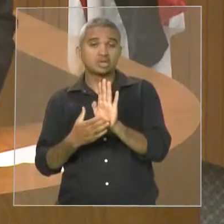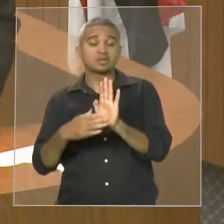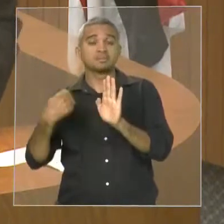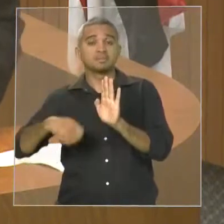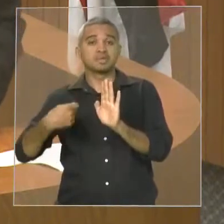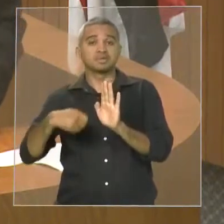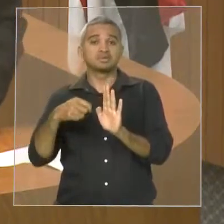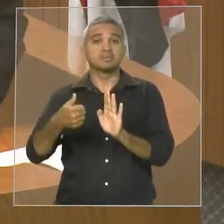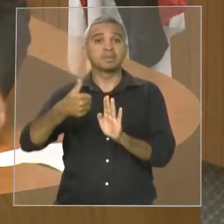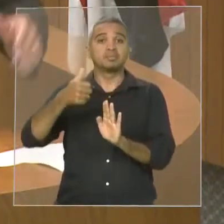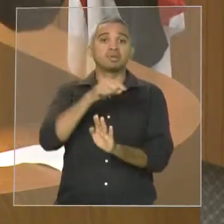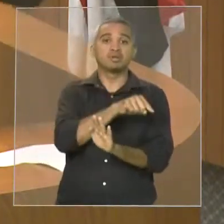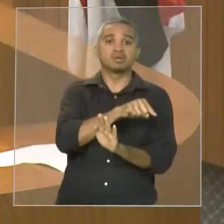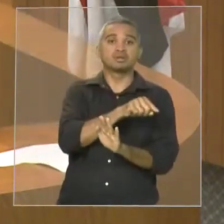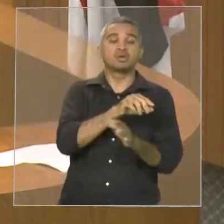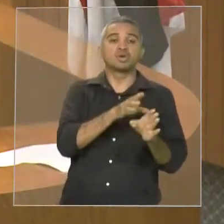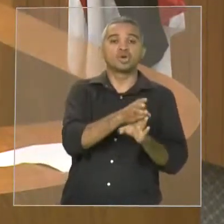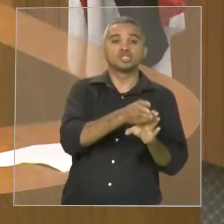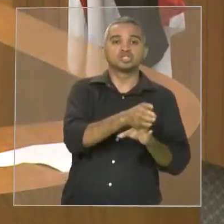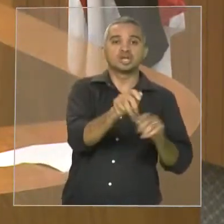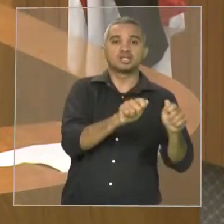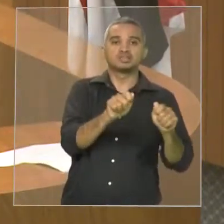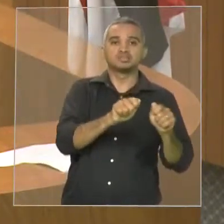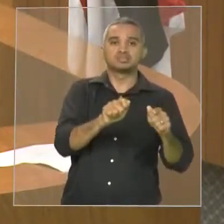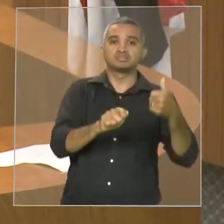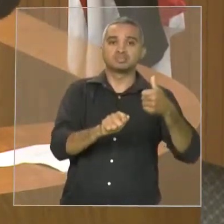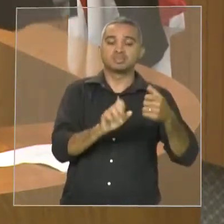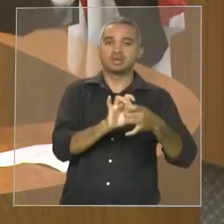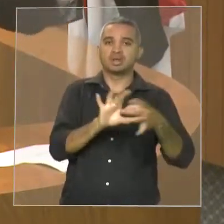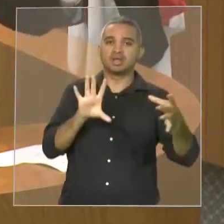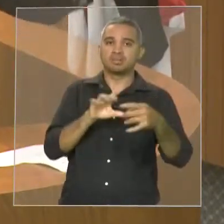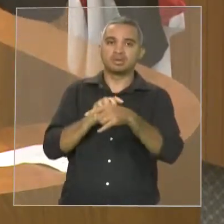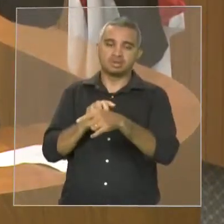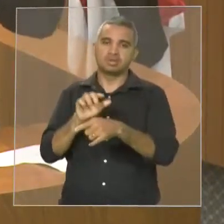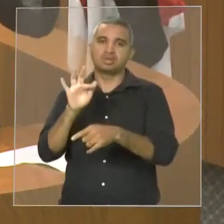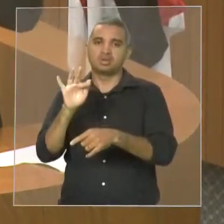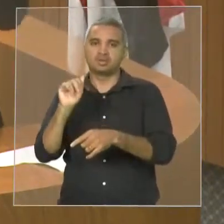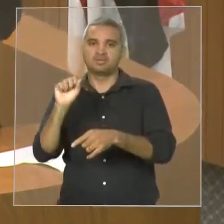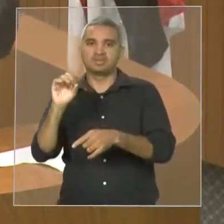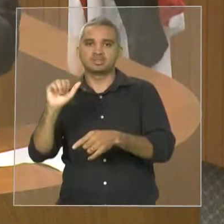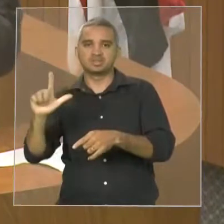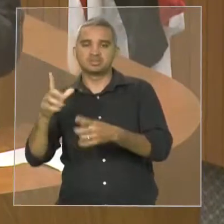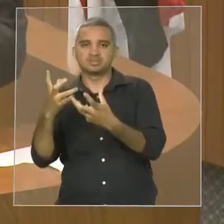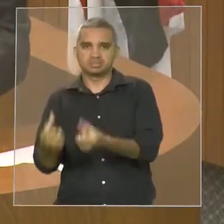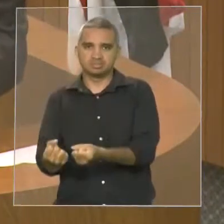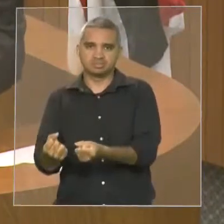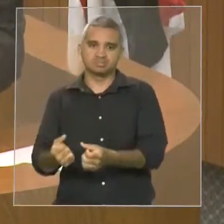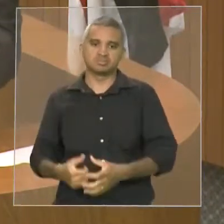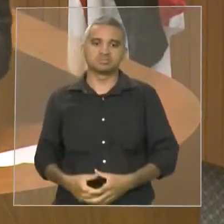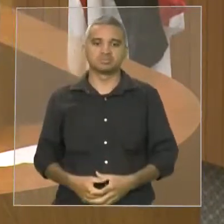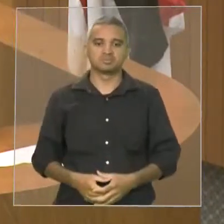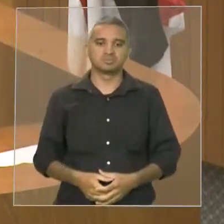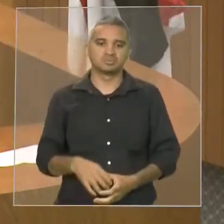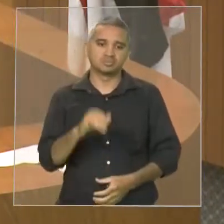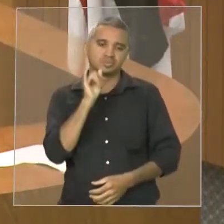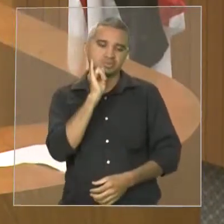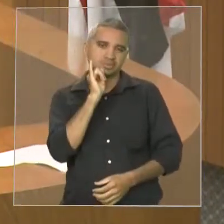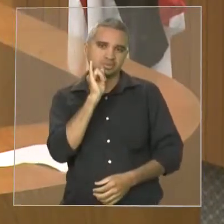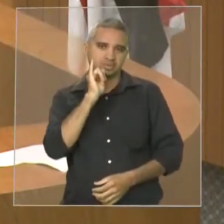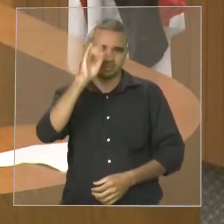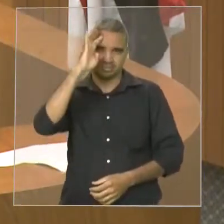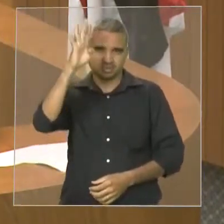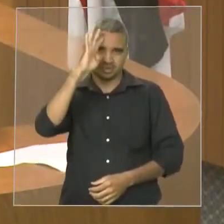conselho administrativo. Imaginem vocês, o Ministério Público, que é o fiscal da lei, que cabe fiscalizar, e o Ministério